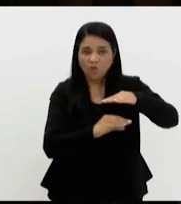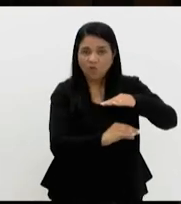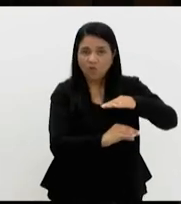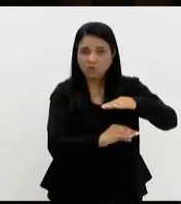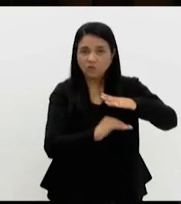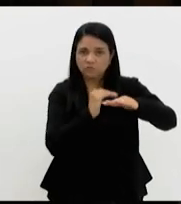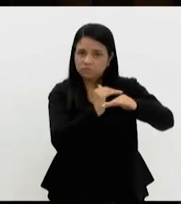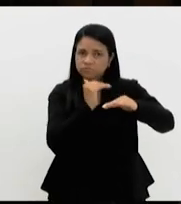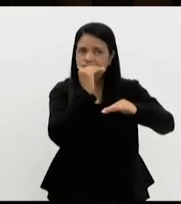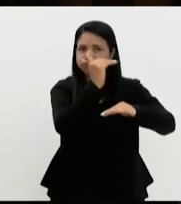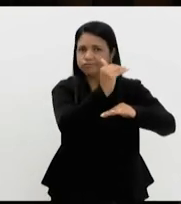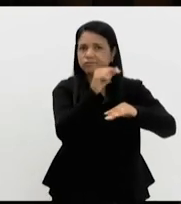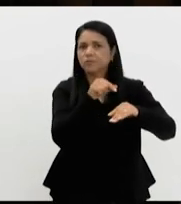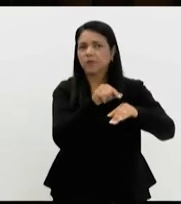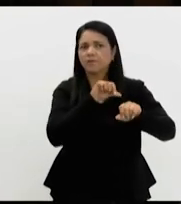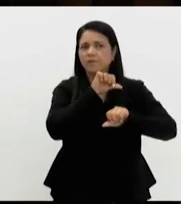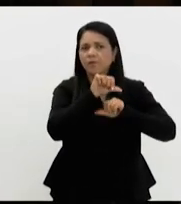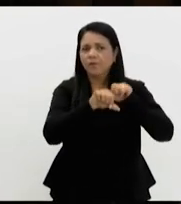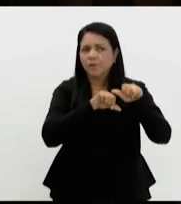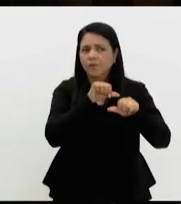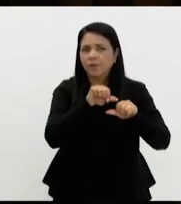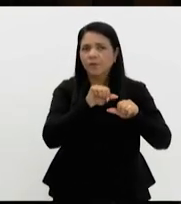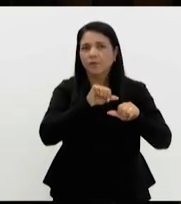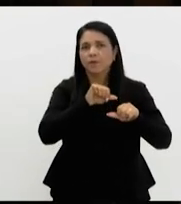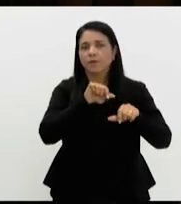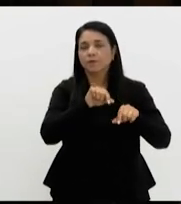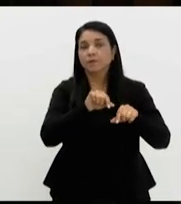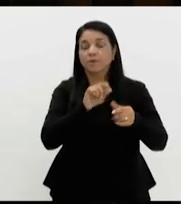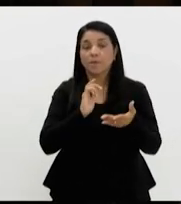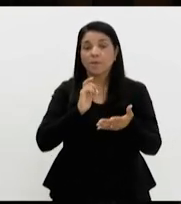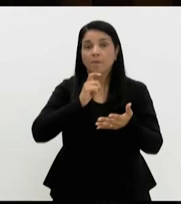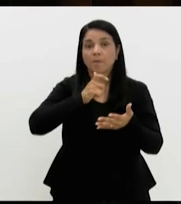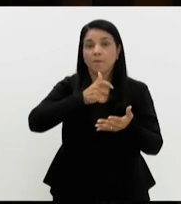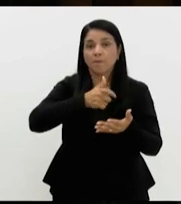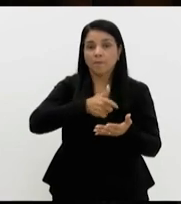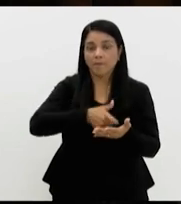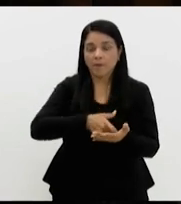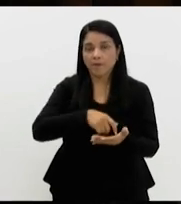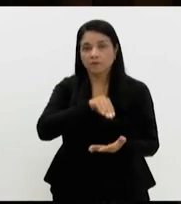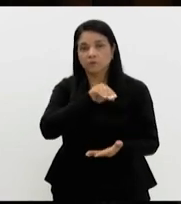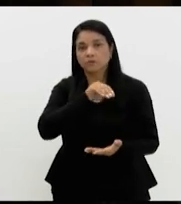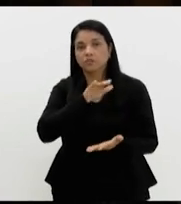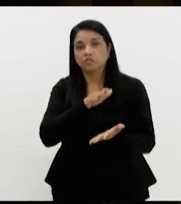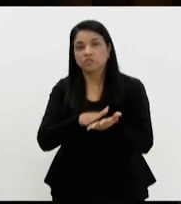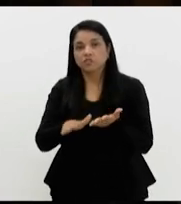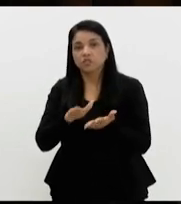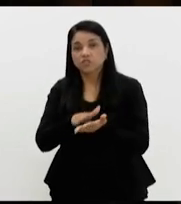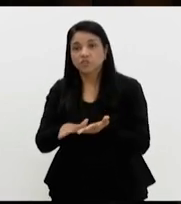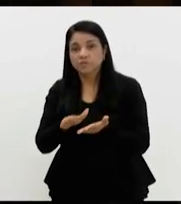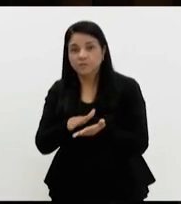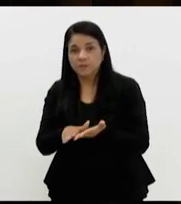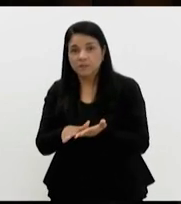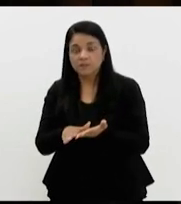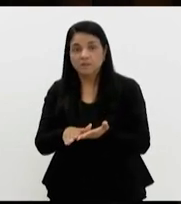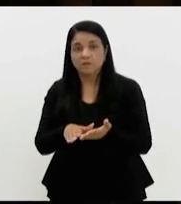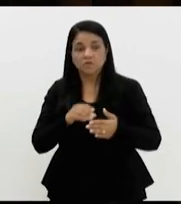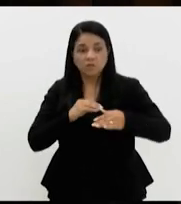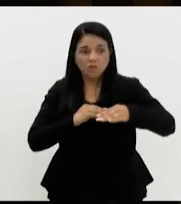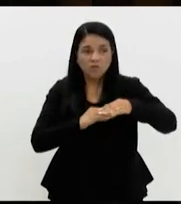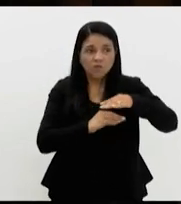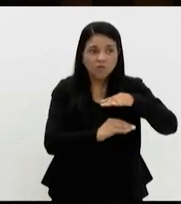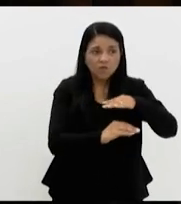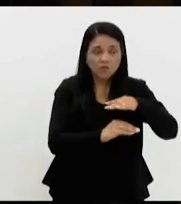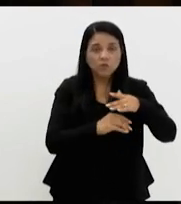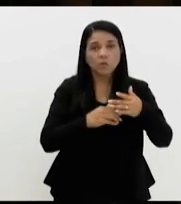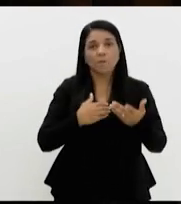fundo que é cada vez mais voltado para o pagamento de despesas correntes. E o Fundo Soberano tem recebido cada vez